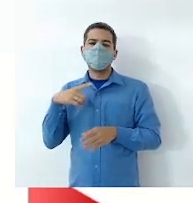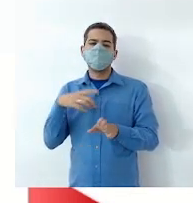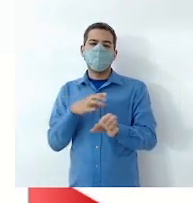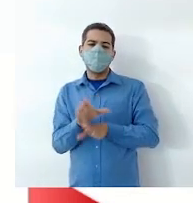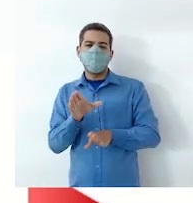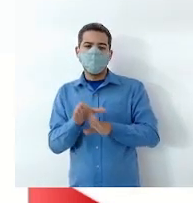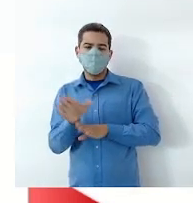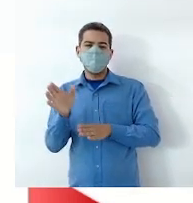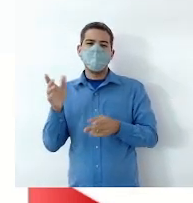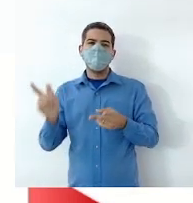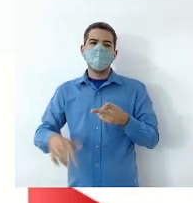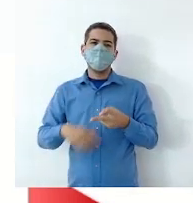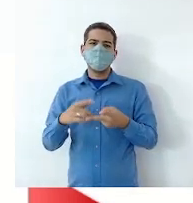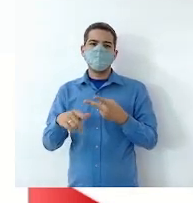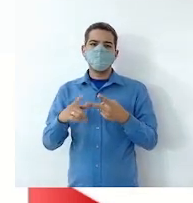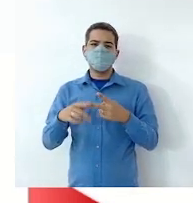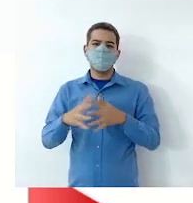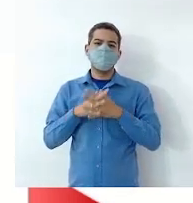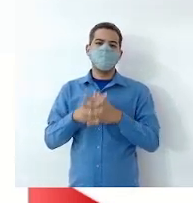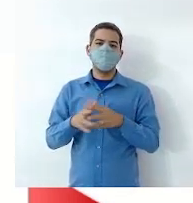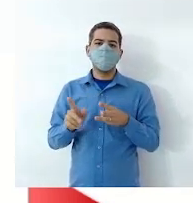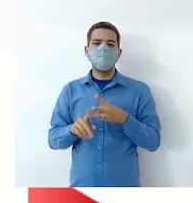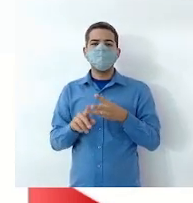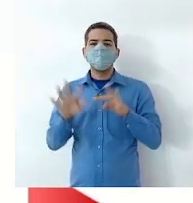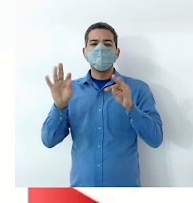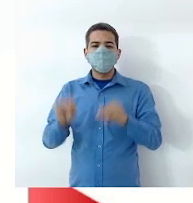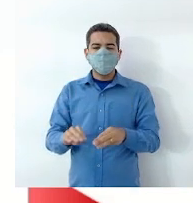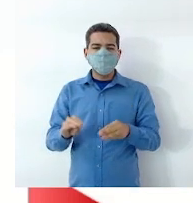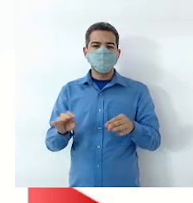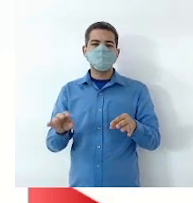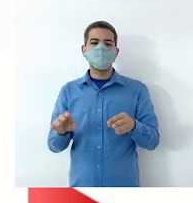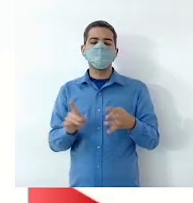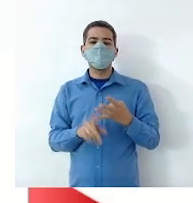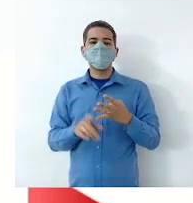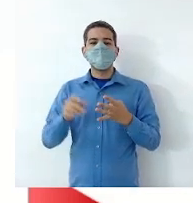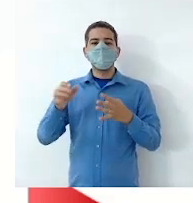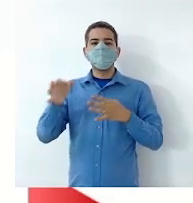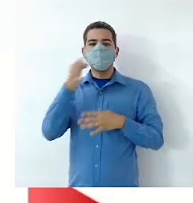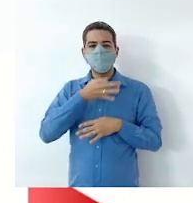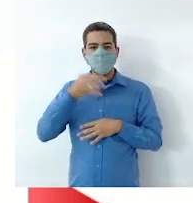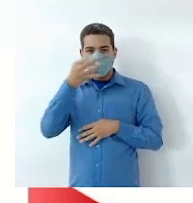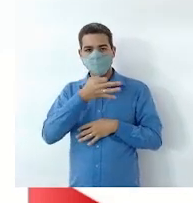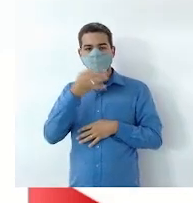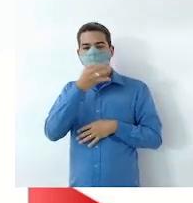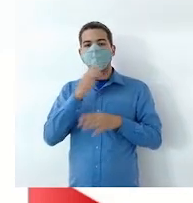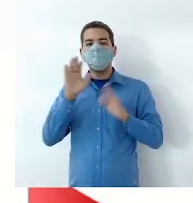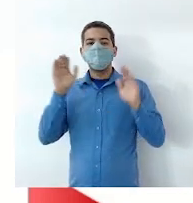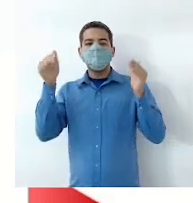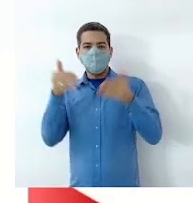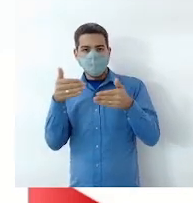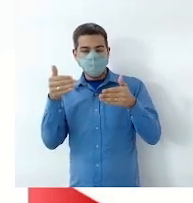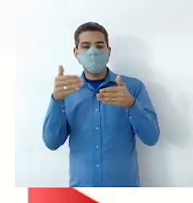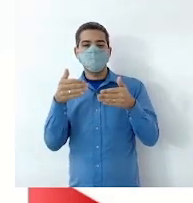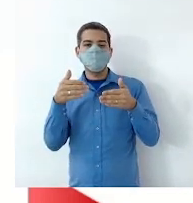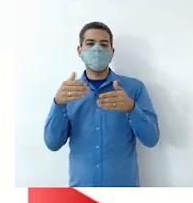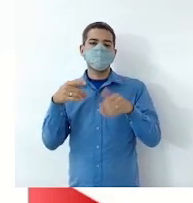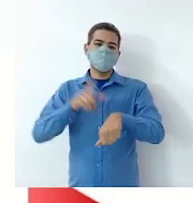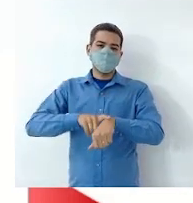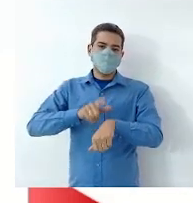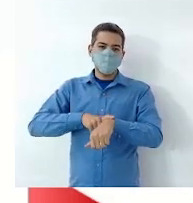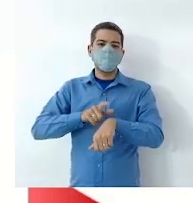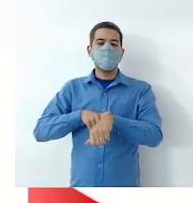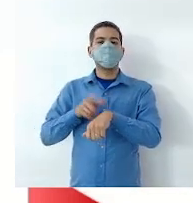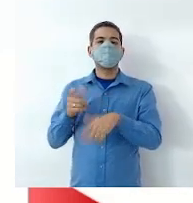orientação, complicação, desfecho, os elementos da narrativa, o foco narrativo, o espaço, o tempo, o